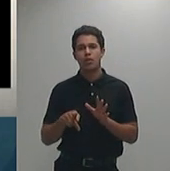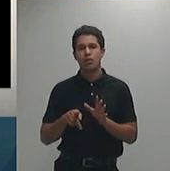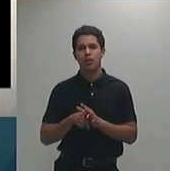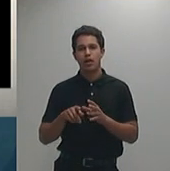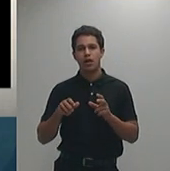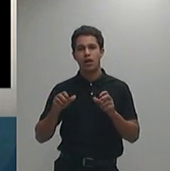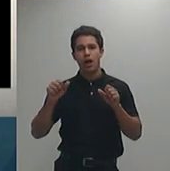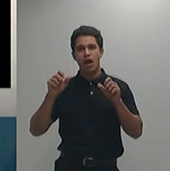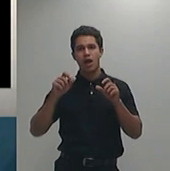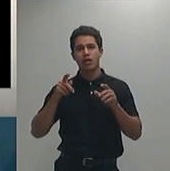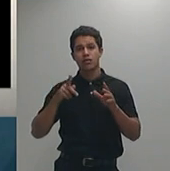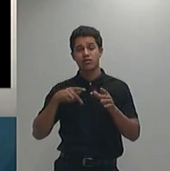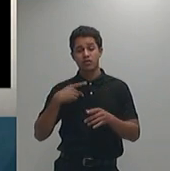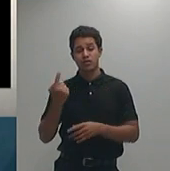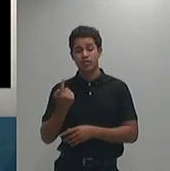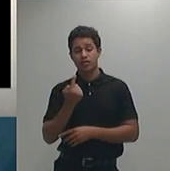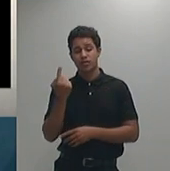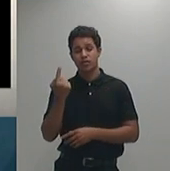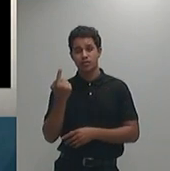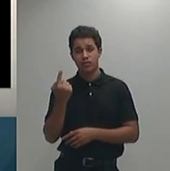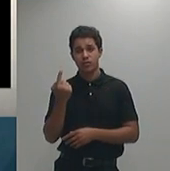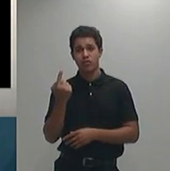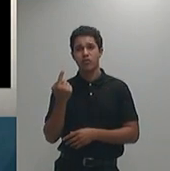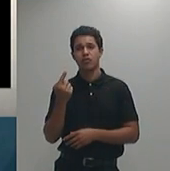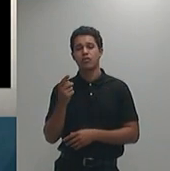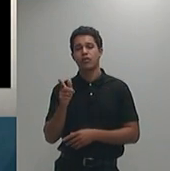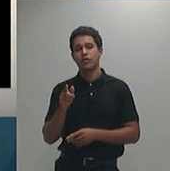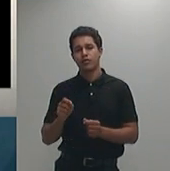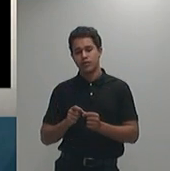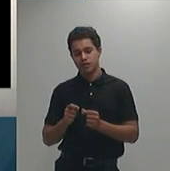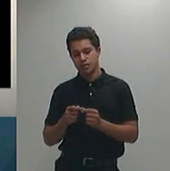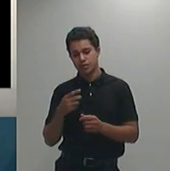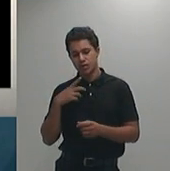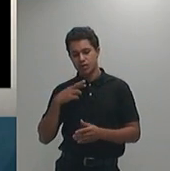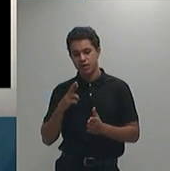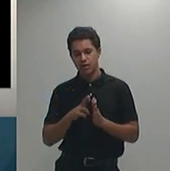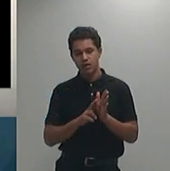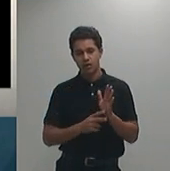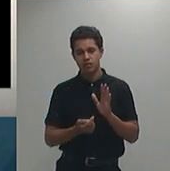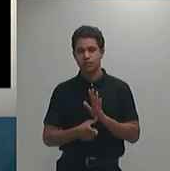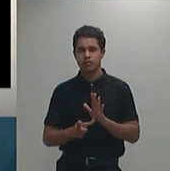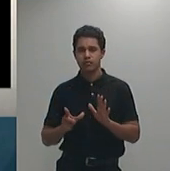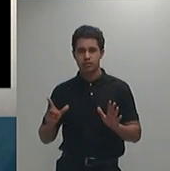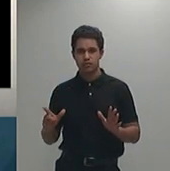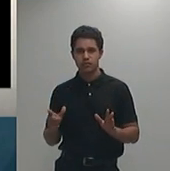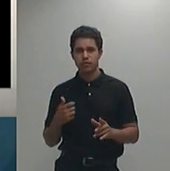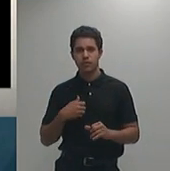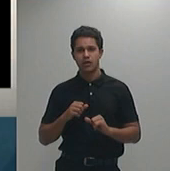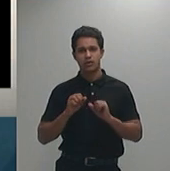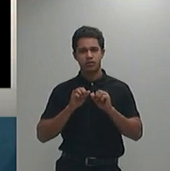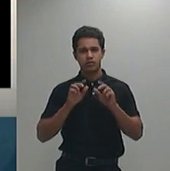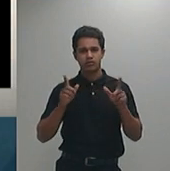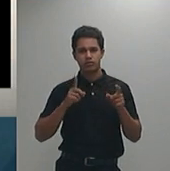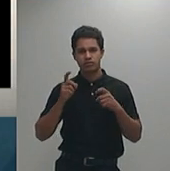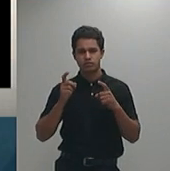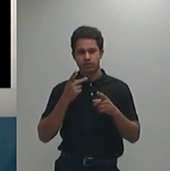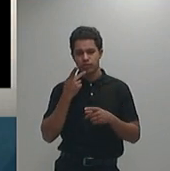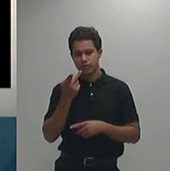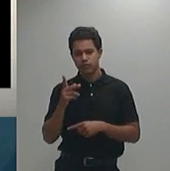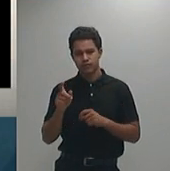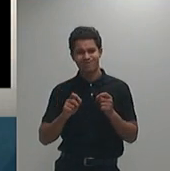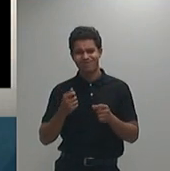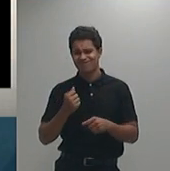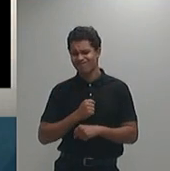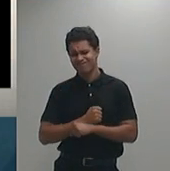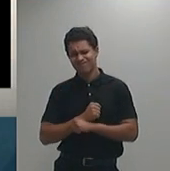com exceção dos autores da litragem anterior Ele destrata mente ele diz não é